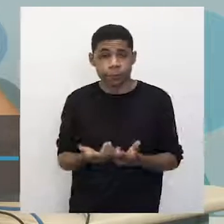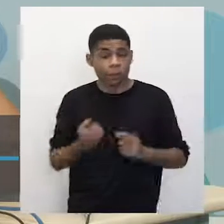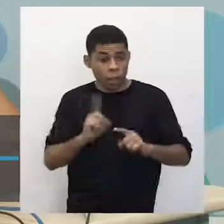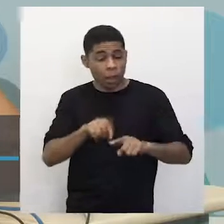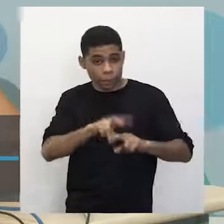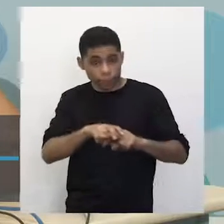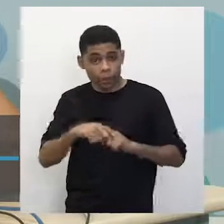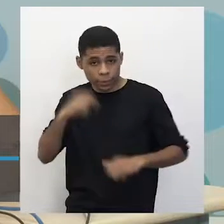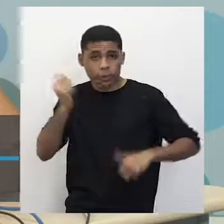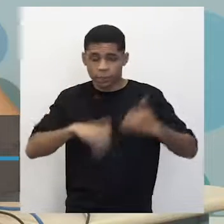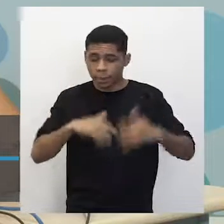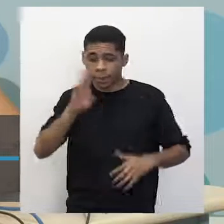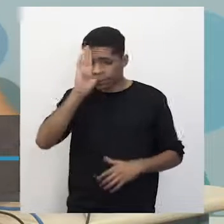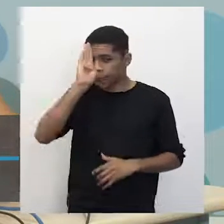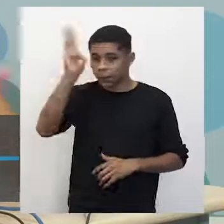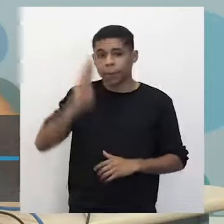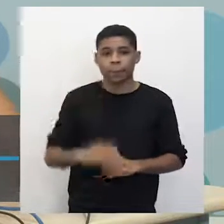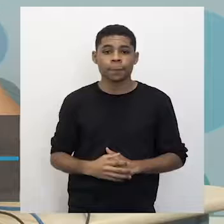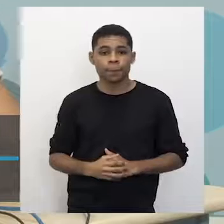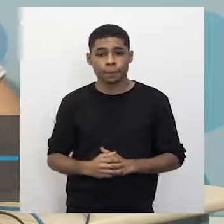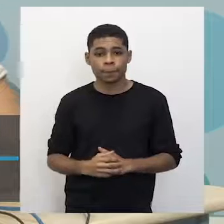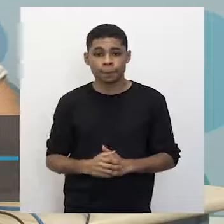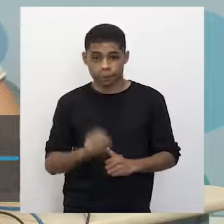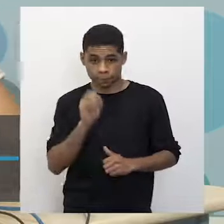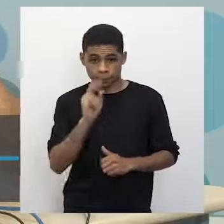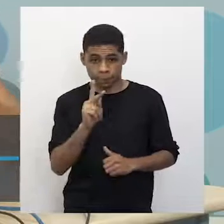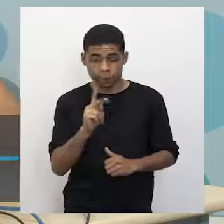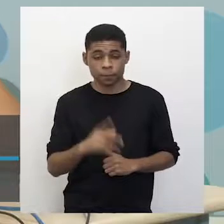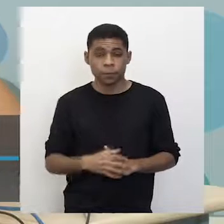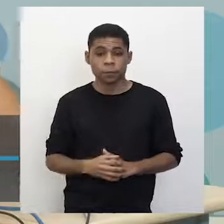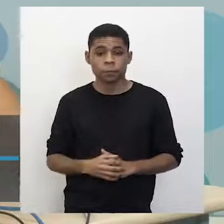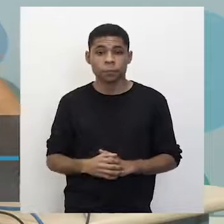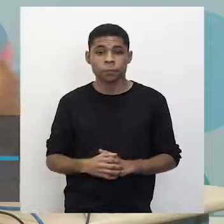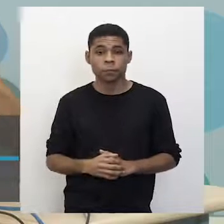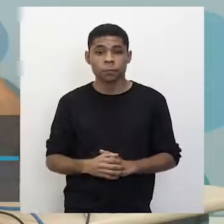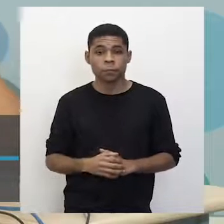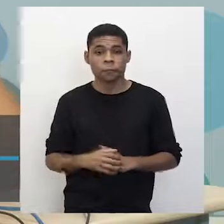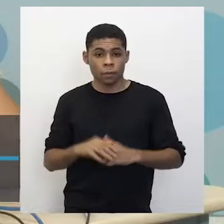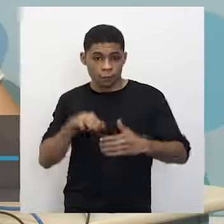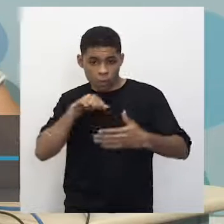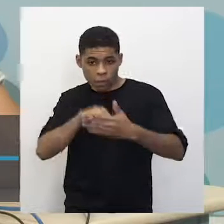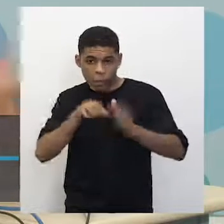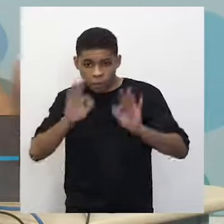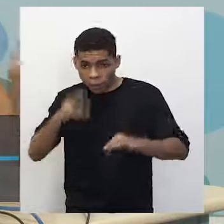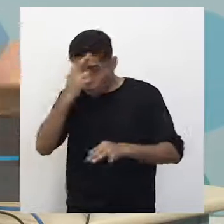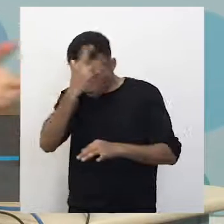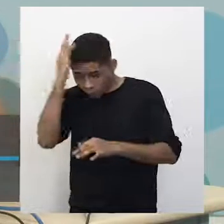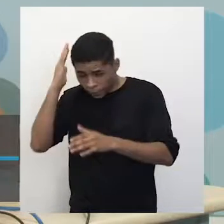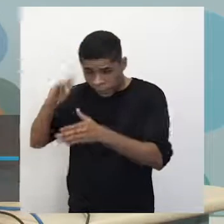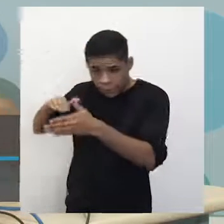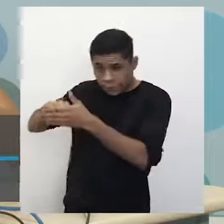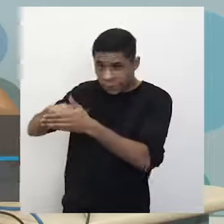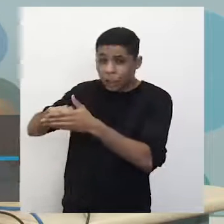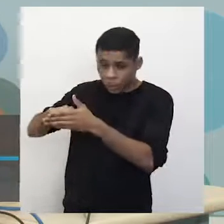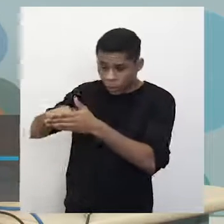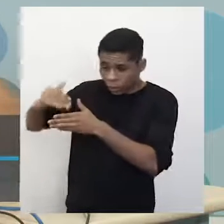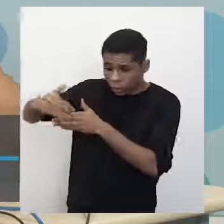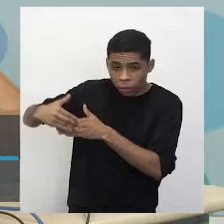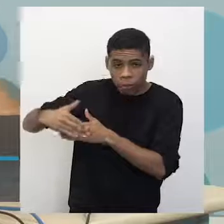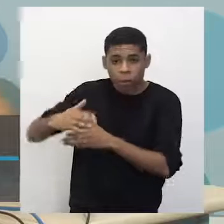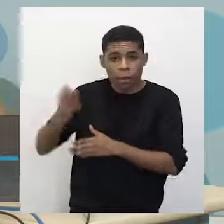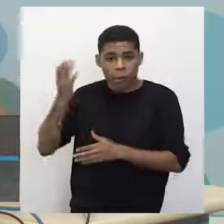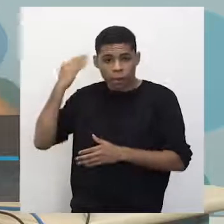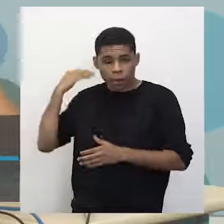eram as bases principais aí, vindas do final do Império Romano. O Reino dos